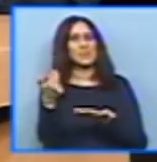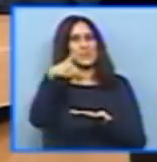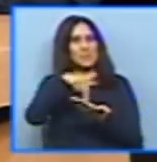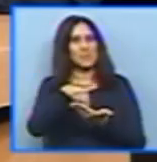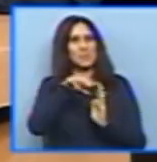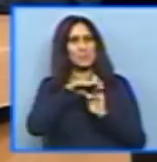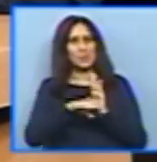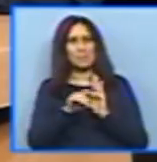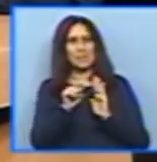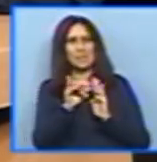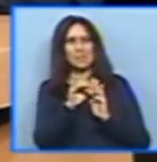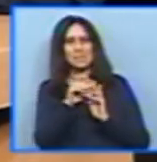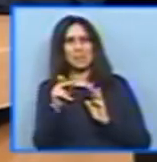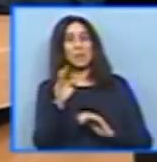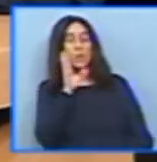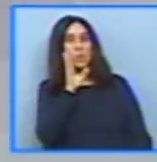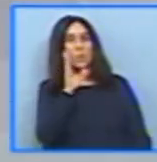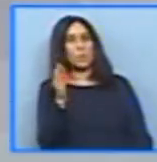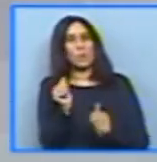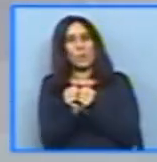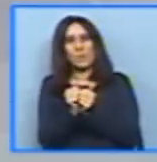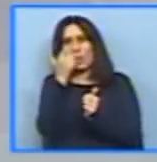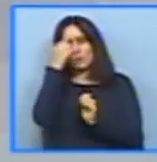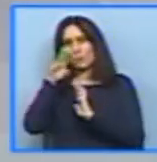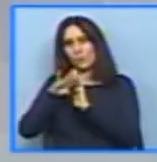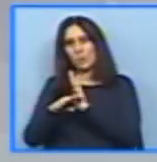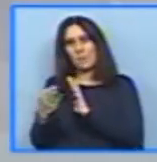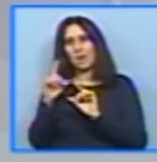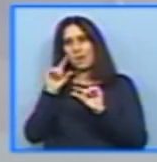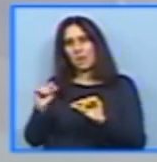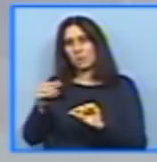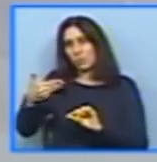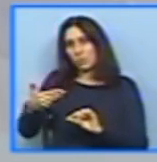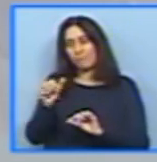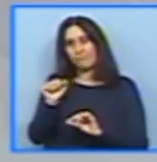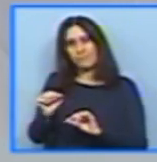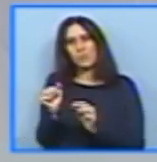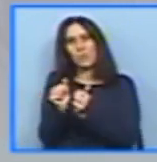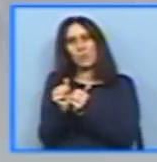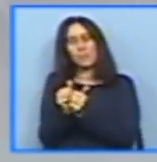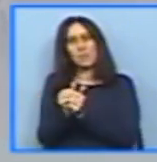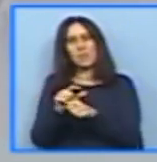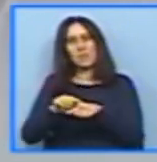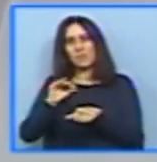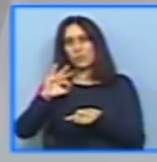no programa Eclésia. Mais logo, pode acompanhar o nosso programa também na rádio, na Antena 1, onde fazemos companhia pelas